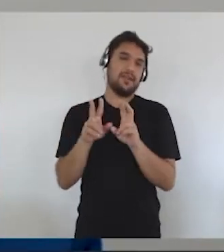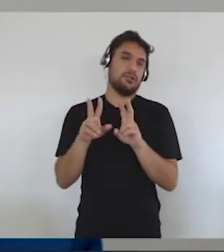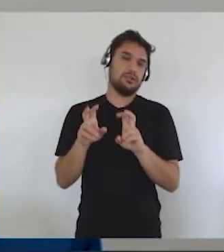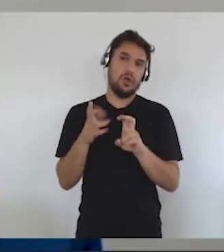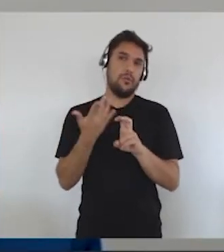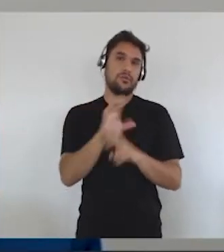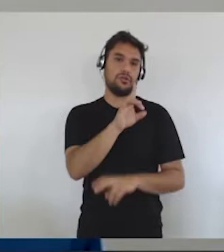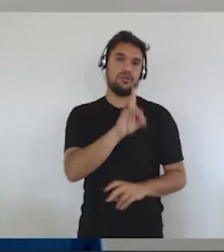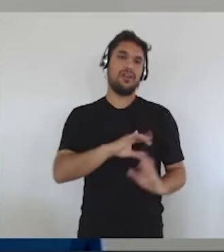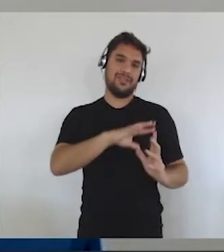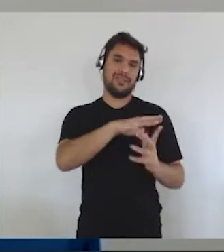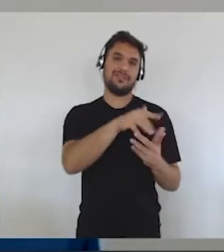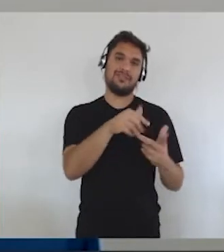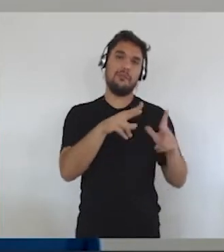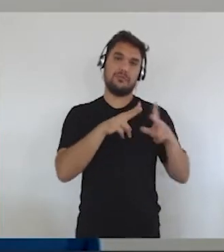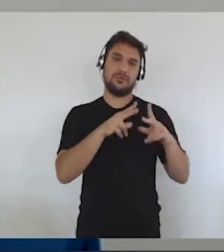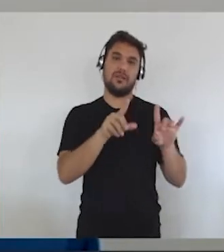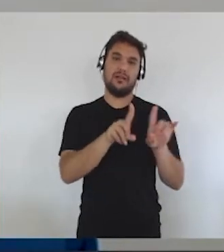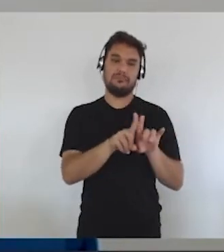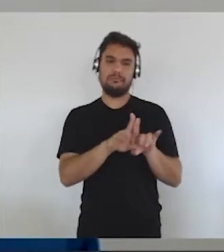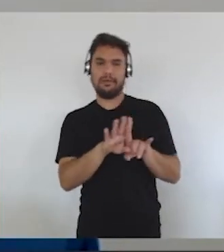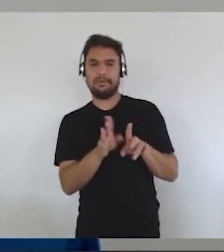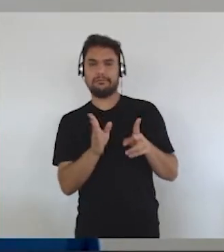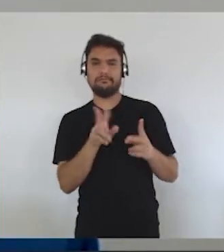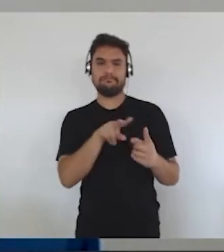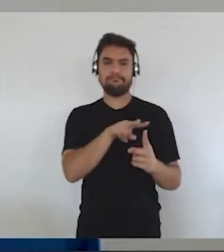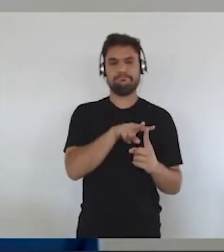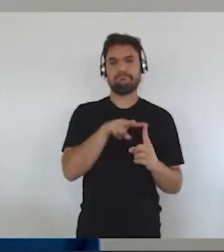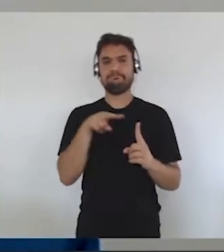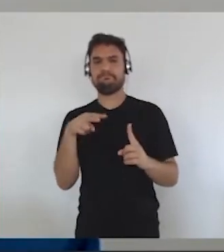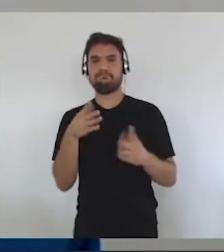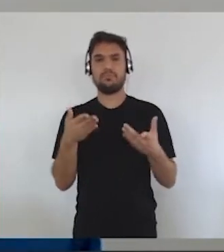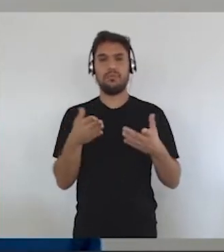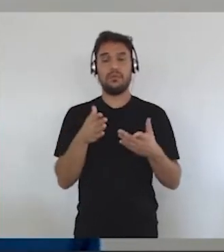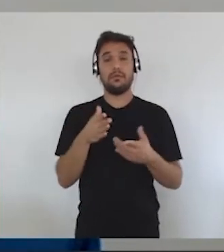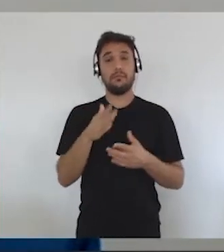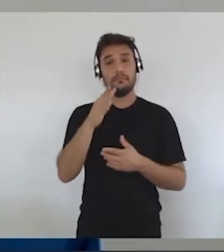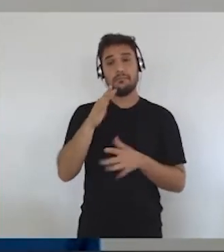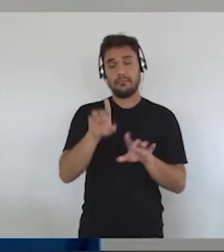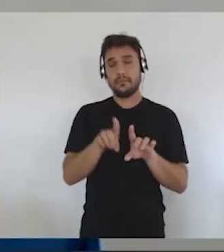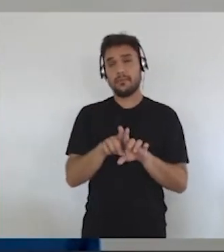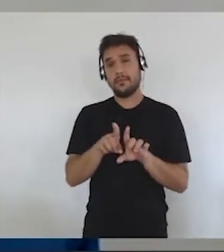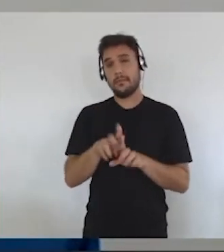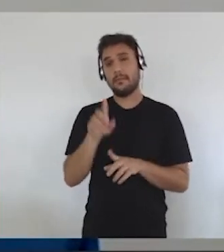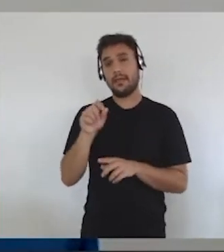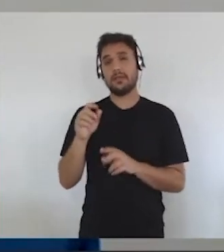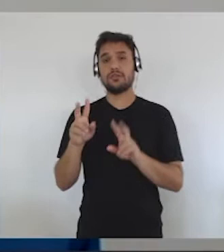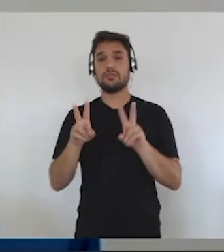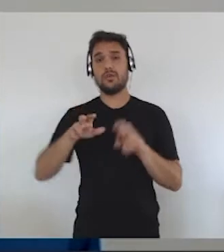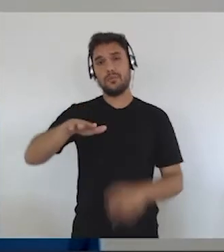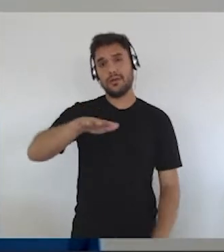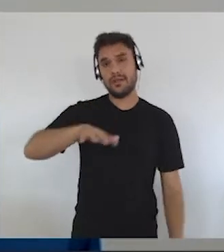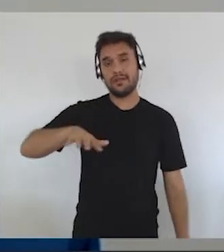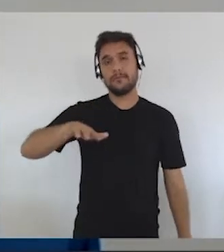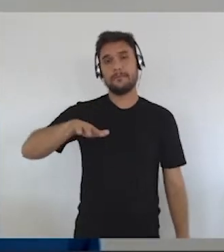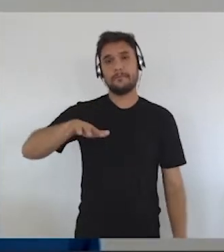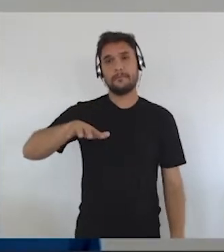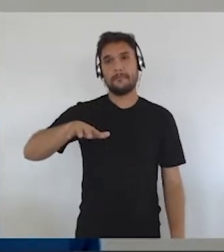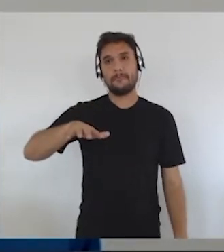relacionadas ao direito internacional privado chamaram a atenção, inclusive no que diz respeito a